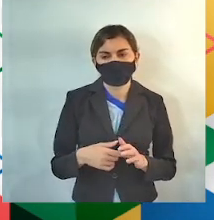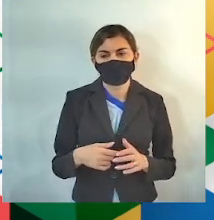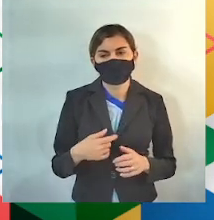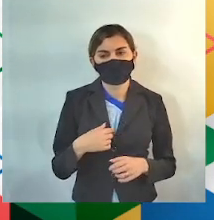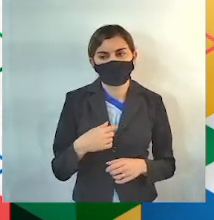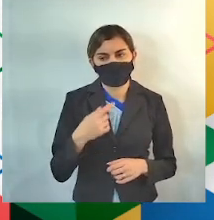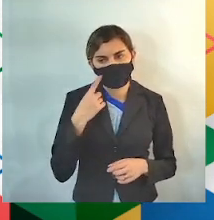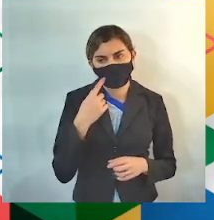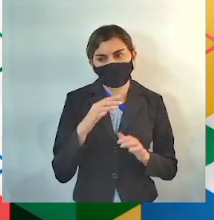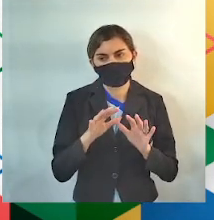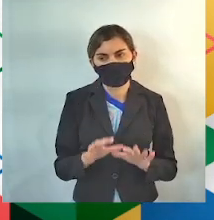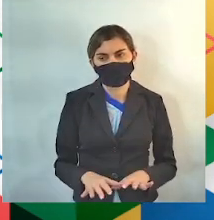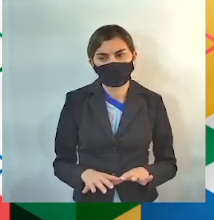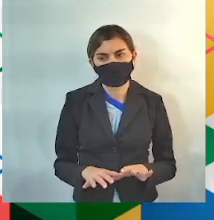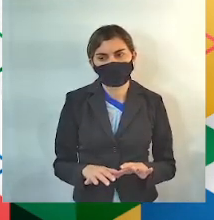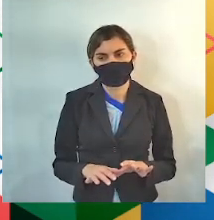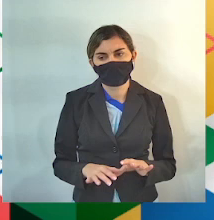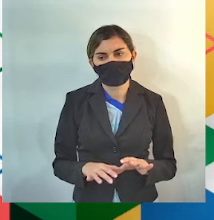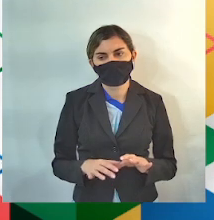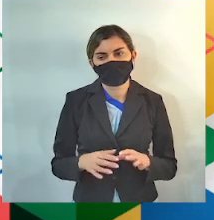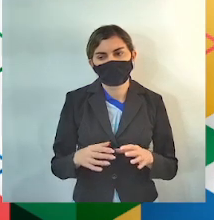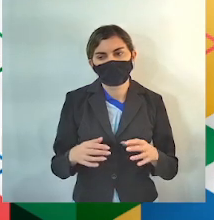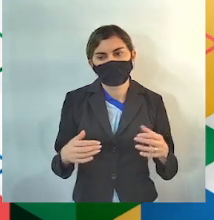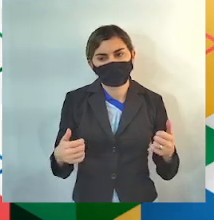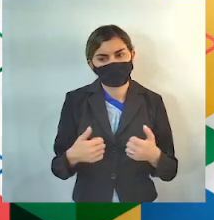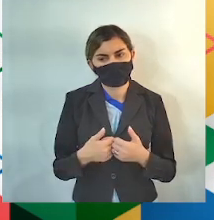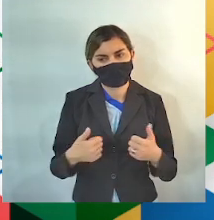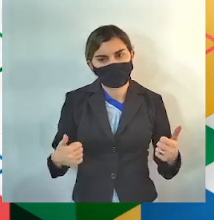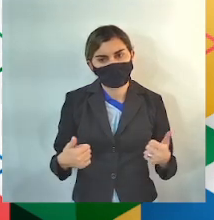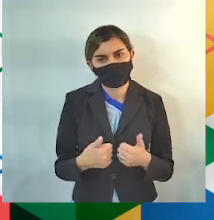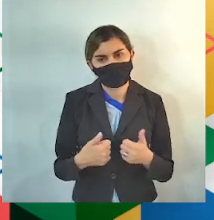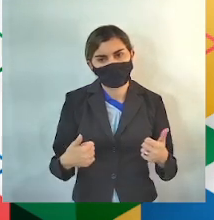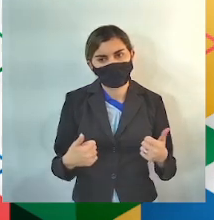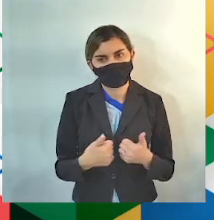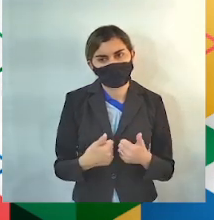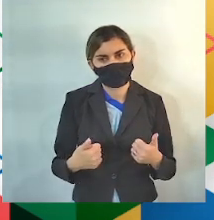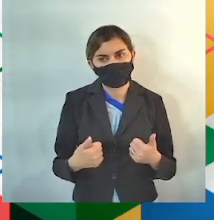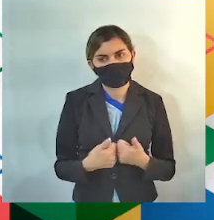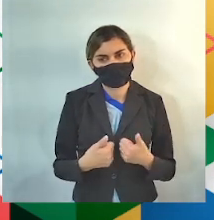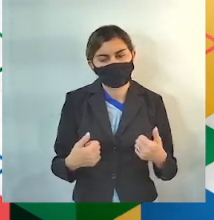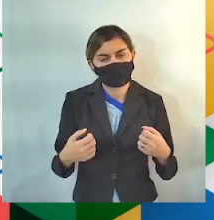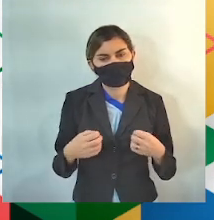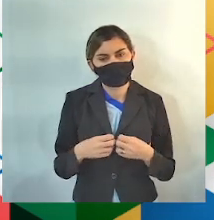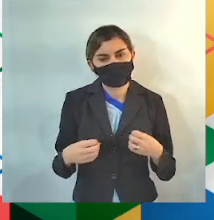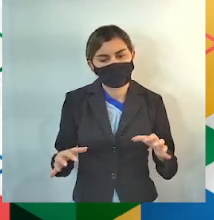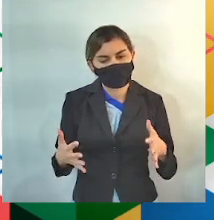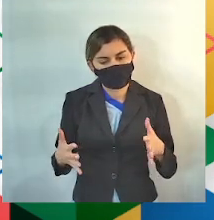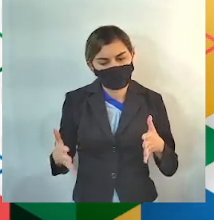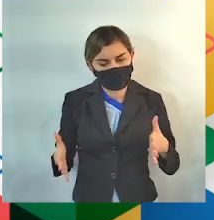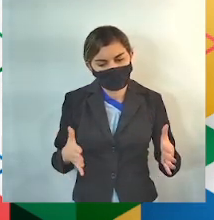que ele está there, longe, não está tão perto assim.